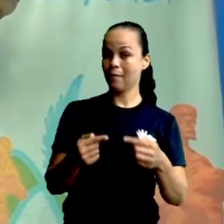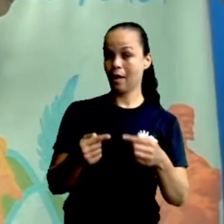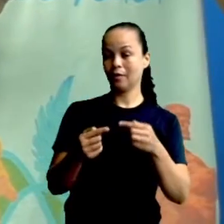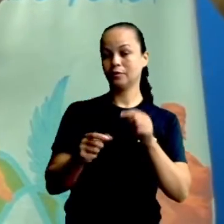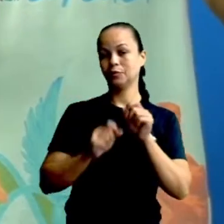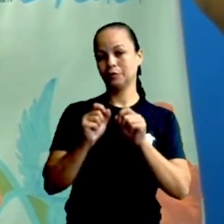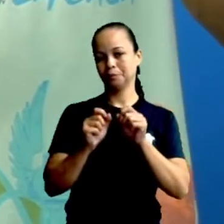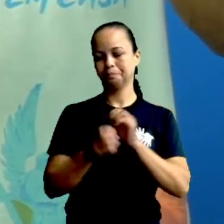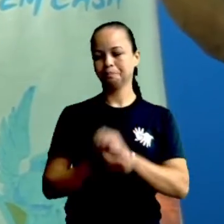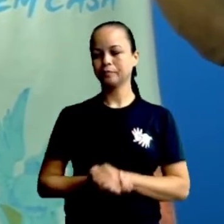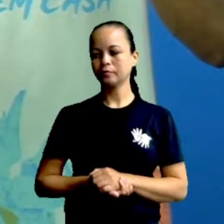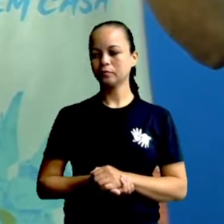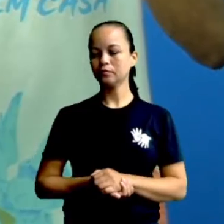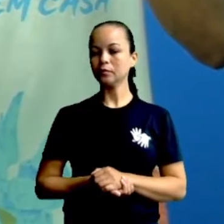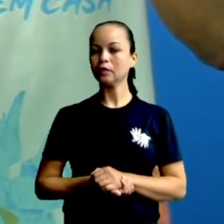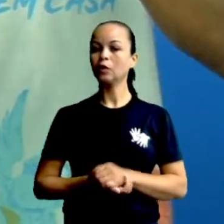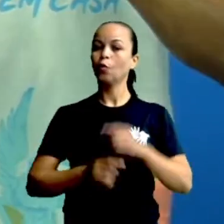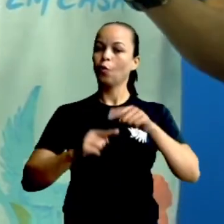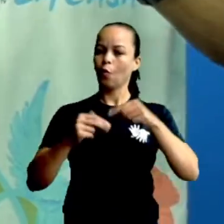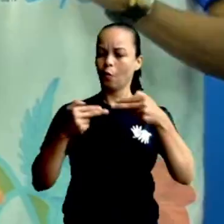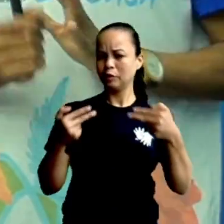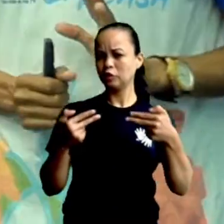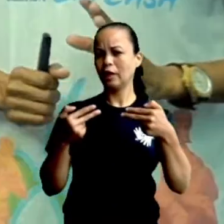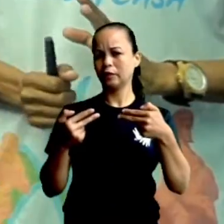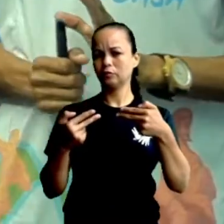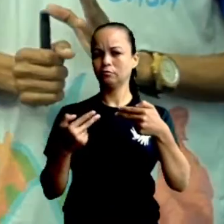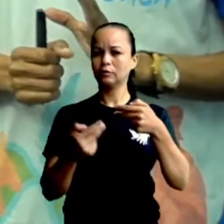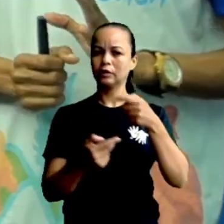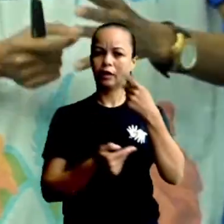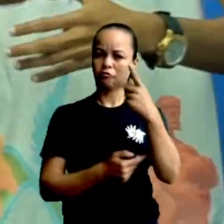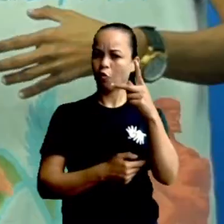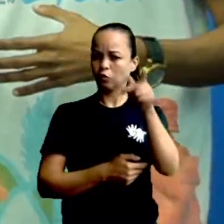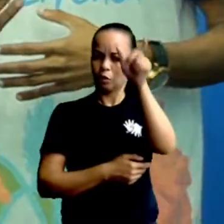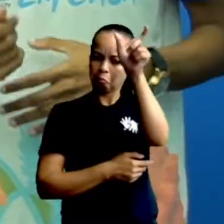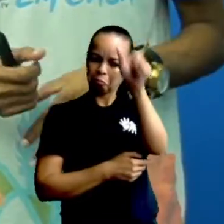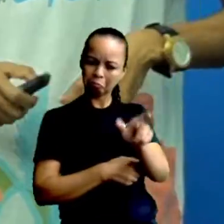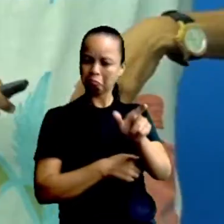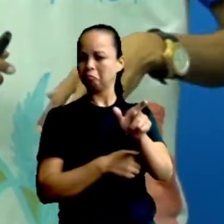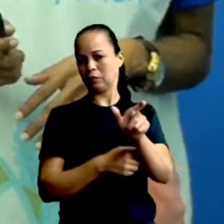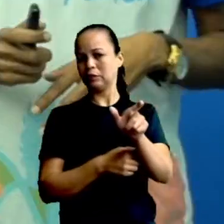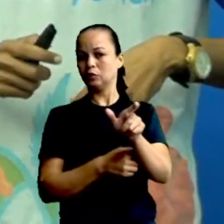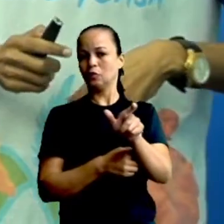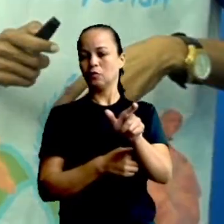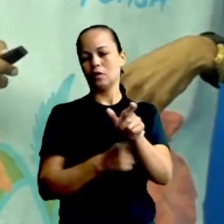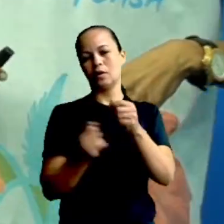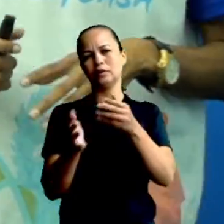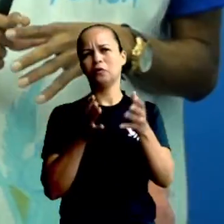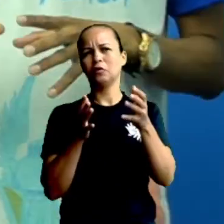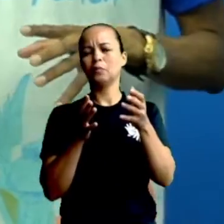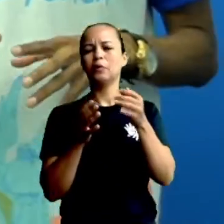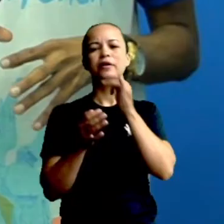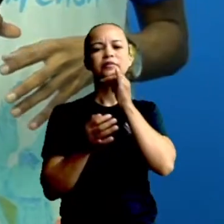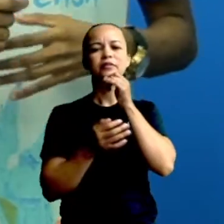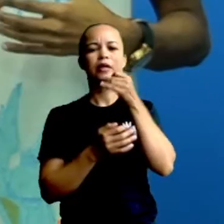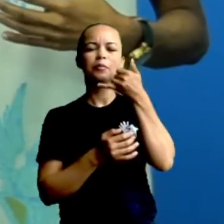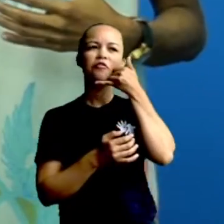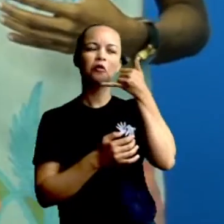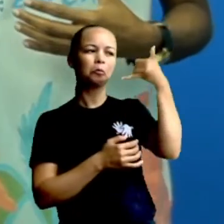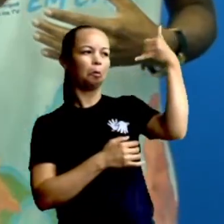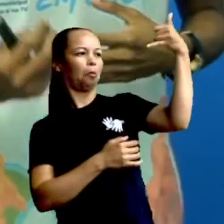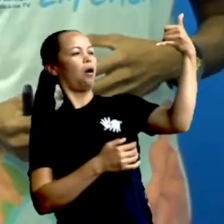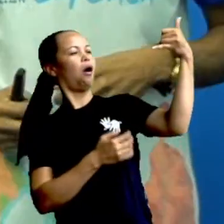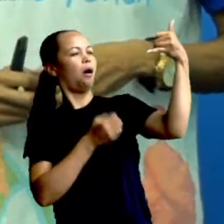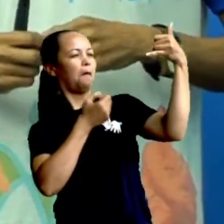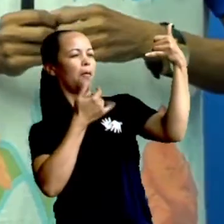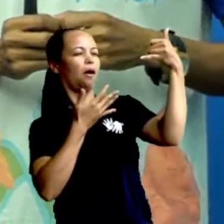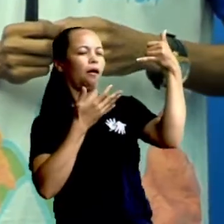tanto o objeto, quem é o objeto? Você, ou qualquer objeto. Quando você vai ter aquela selfie, né? Ou aquela foto de